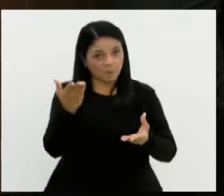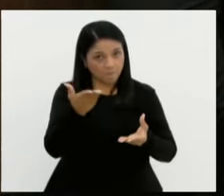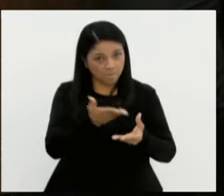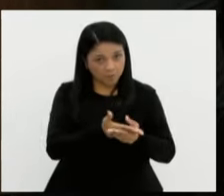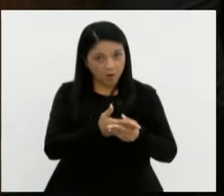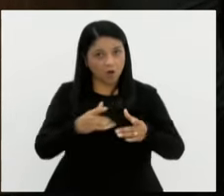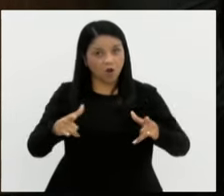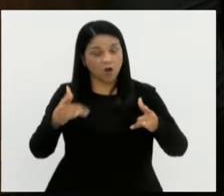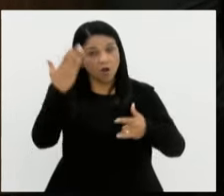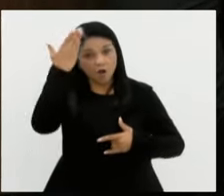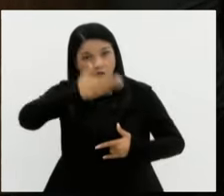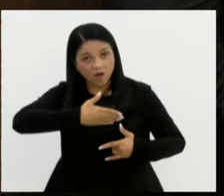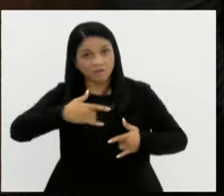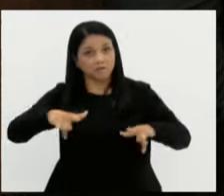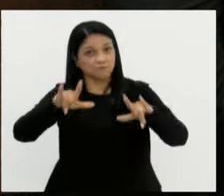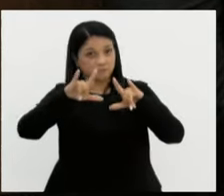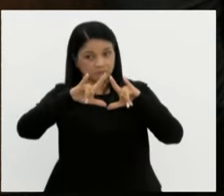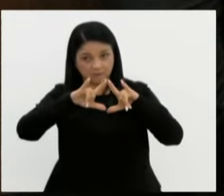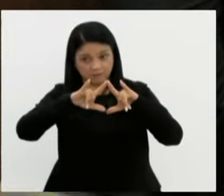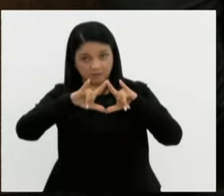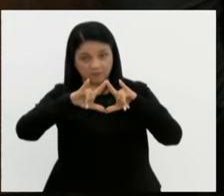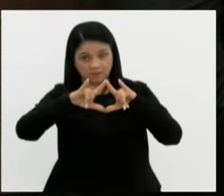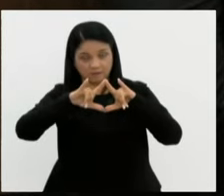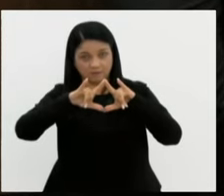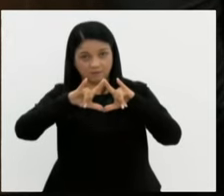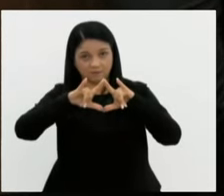provas, porque há uma diferença,